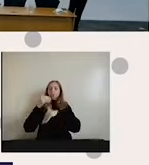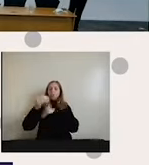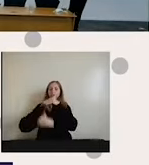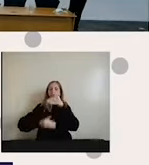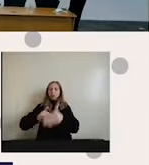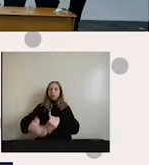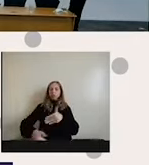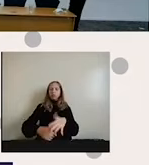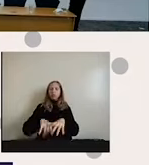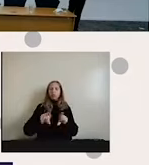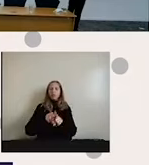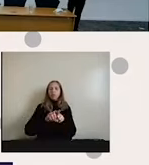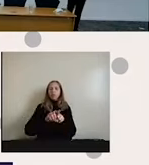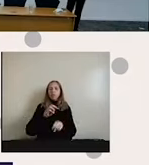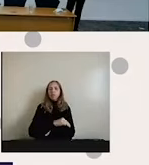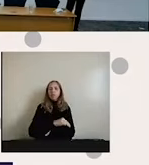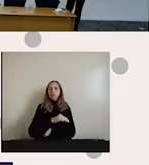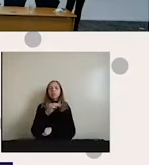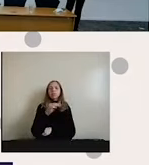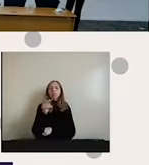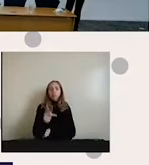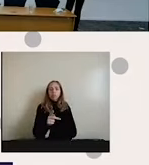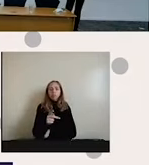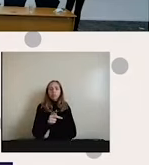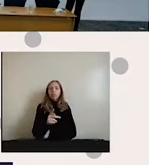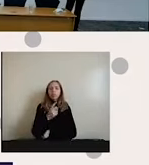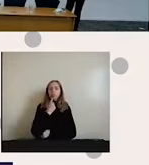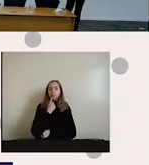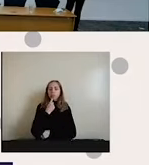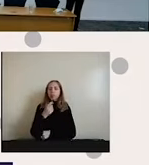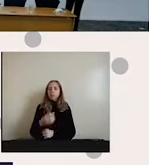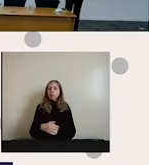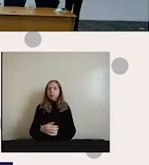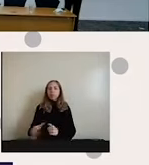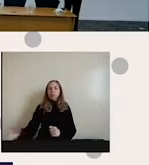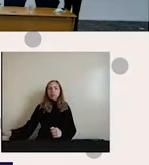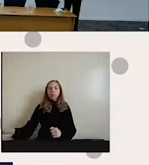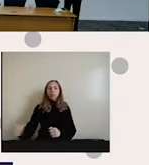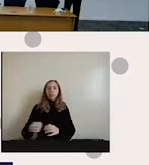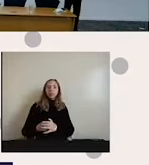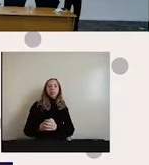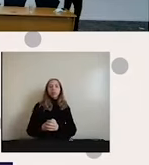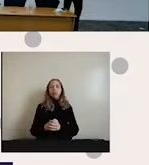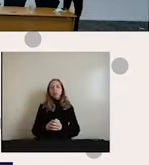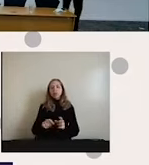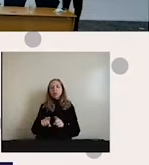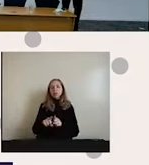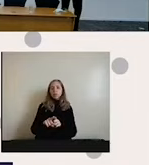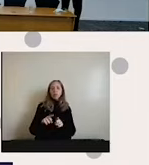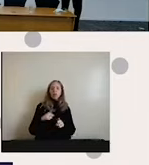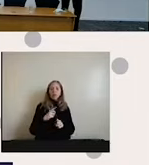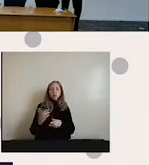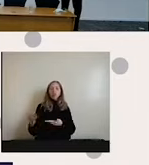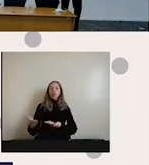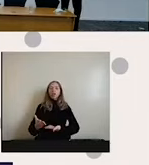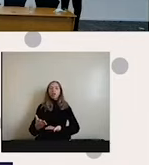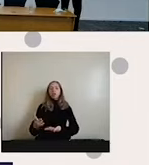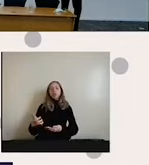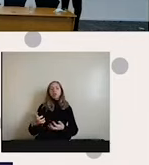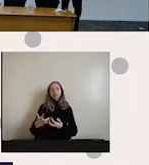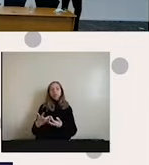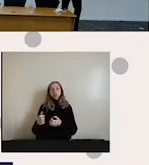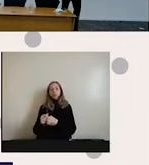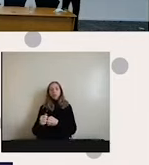Unicamp. Estamos aí ansiosos pelos outros frutos que vão vir dessa parceria e estou muito feliz de poder contribuir mais uma vez. Estive no